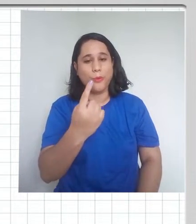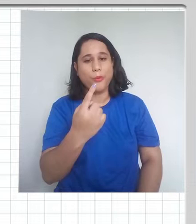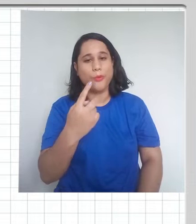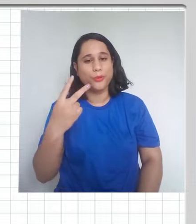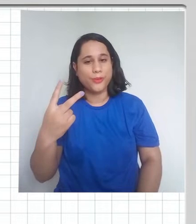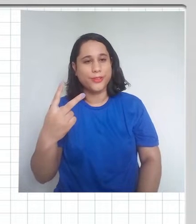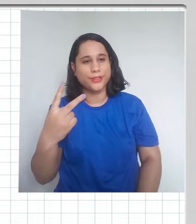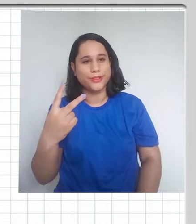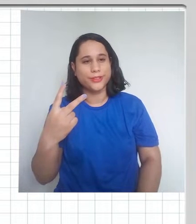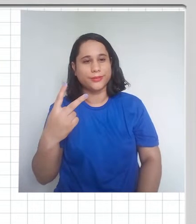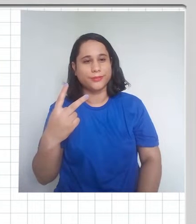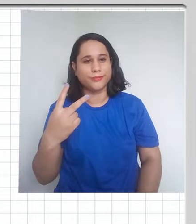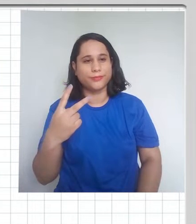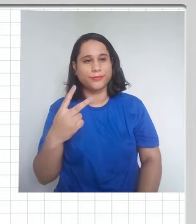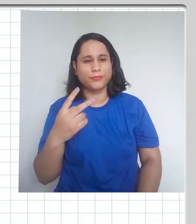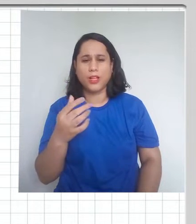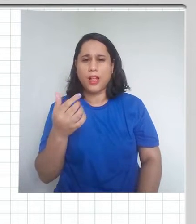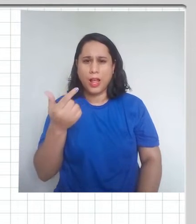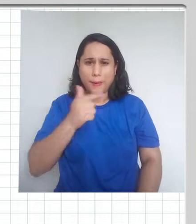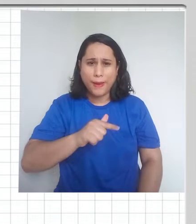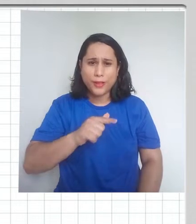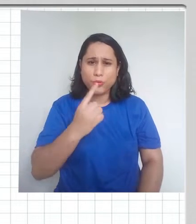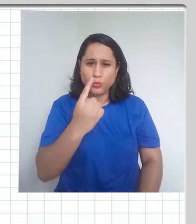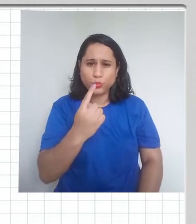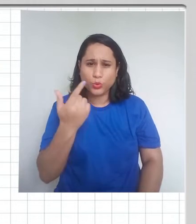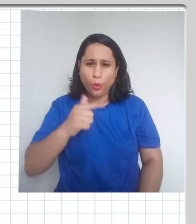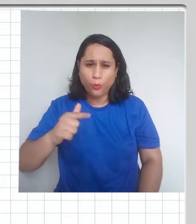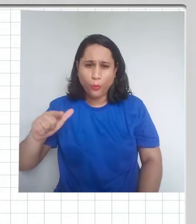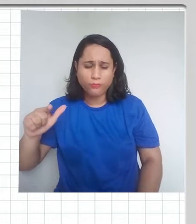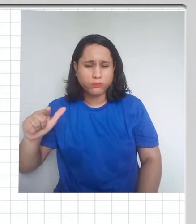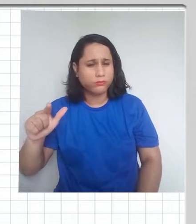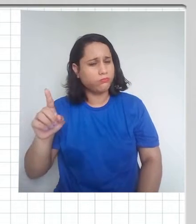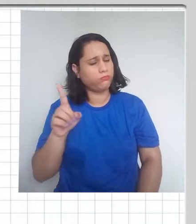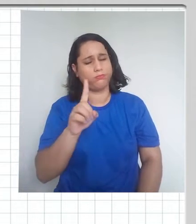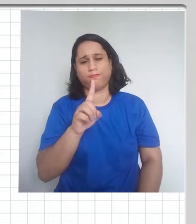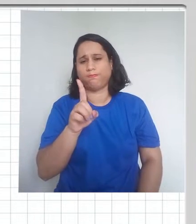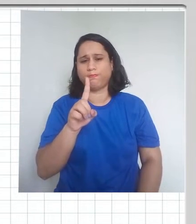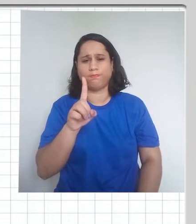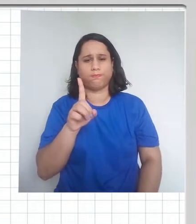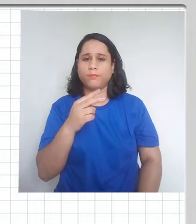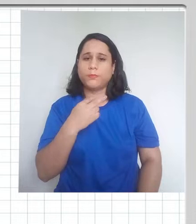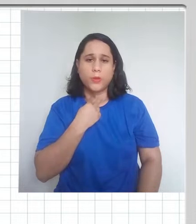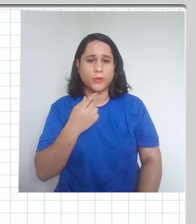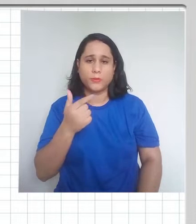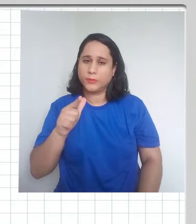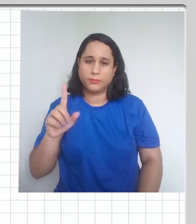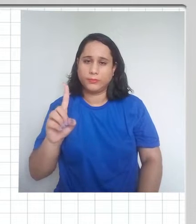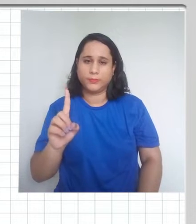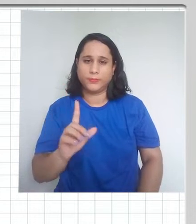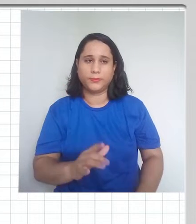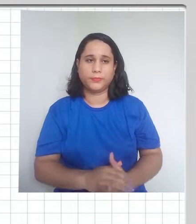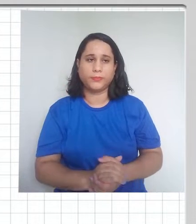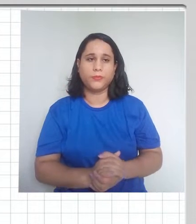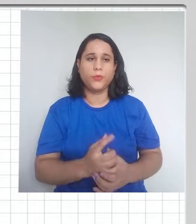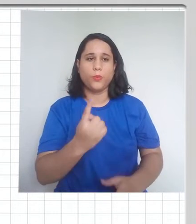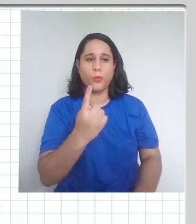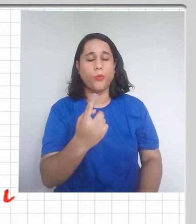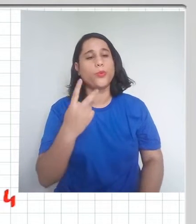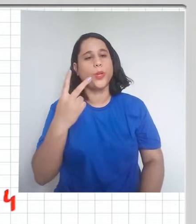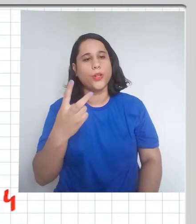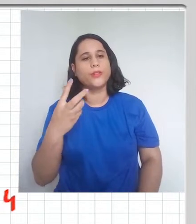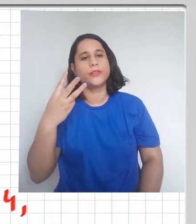o 2. Não repito o 1 duas vezes, tá, pessoal? A gente coloca sem repetir mesmo. 1,